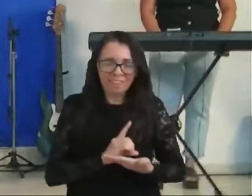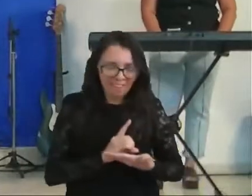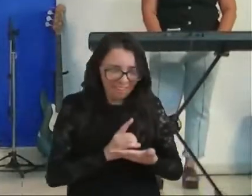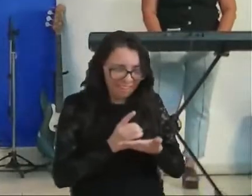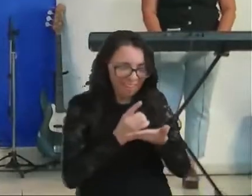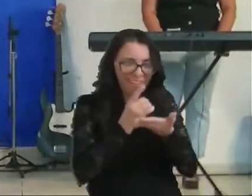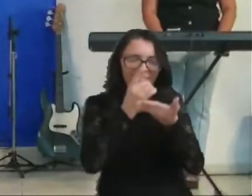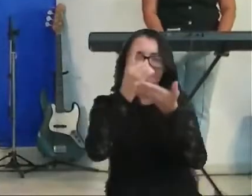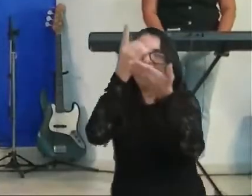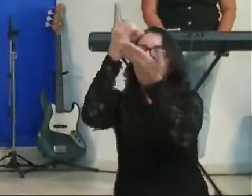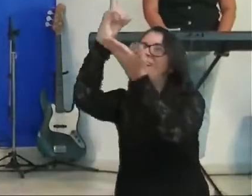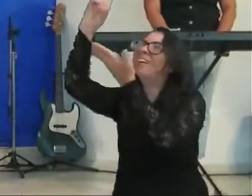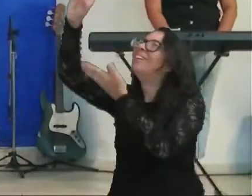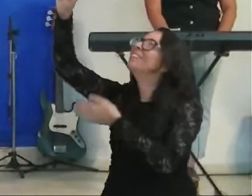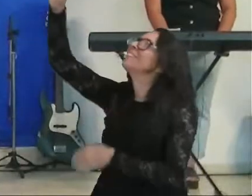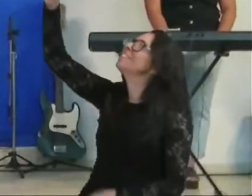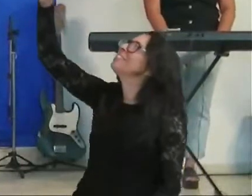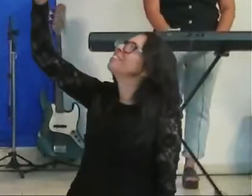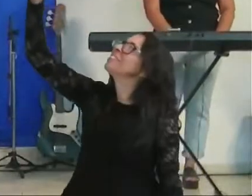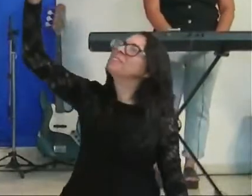confiar.